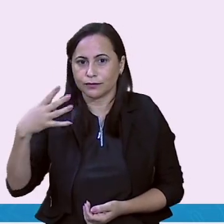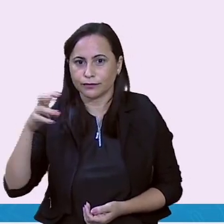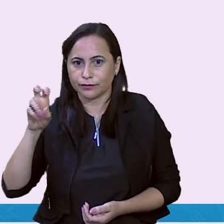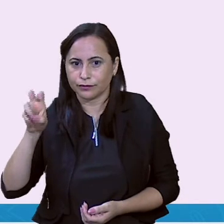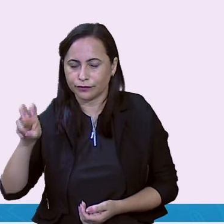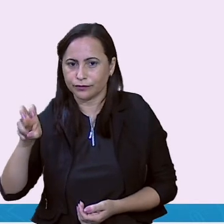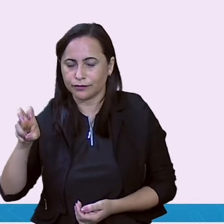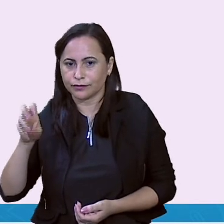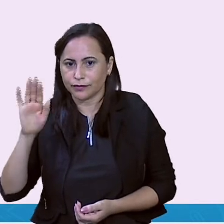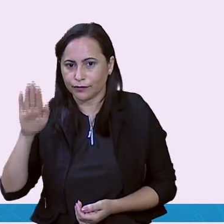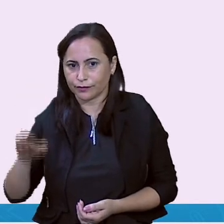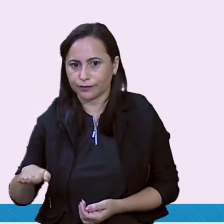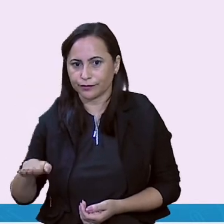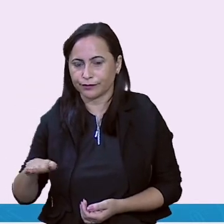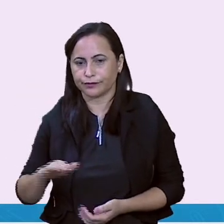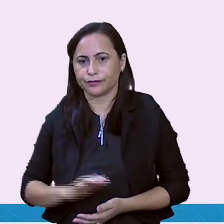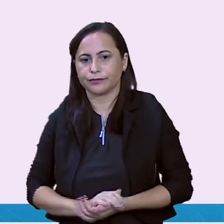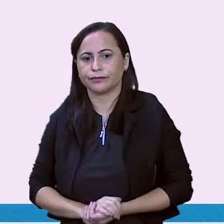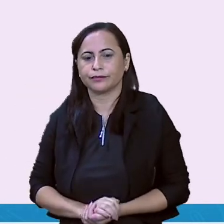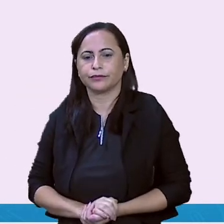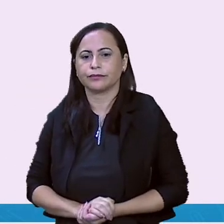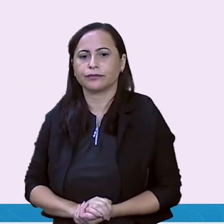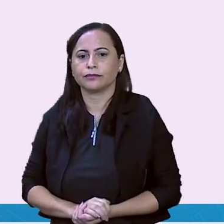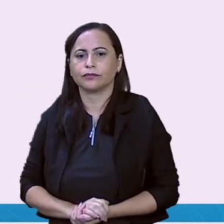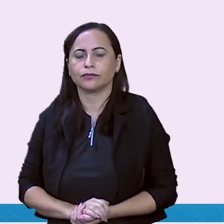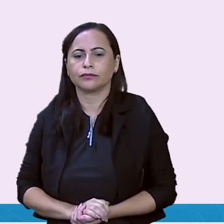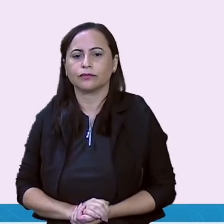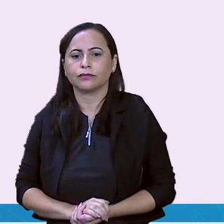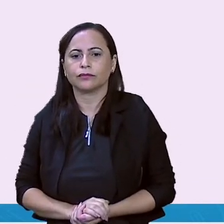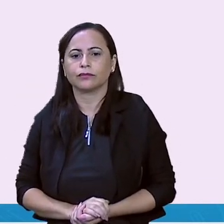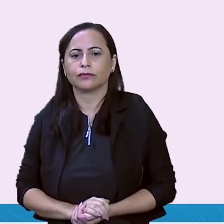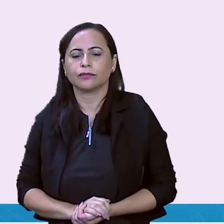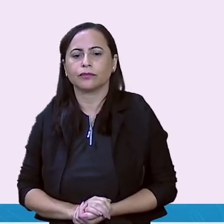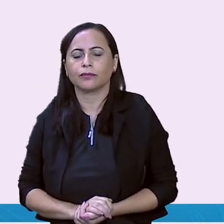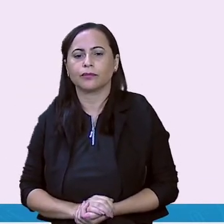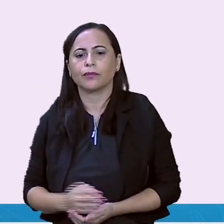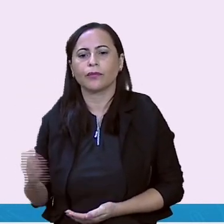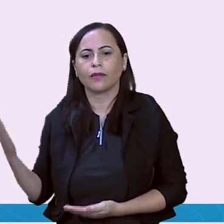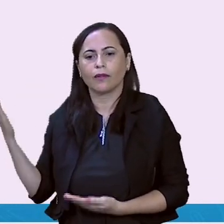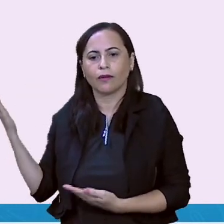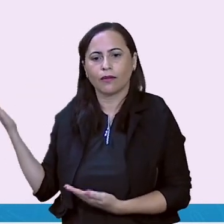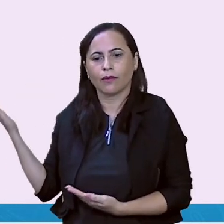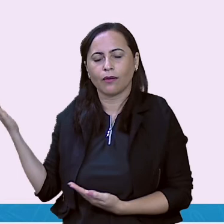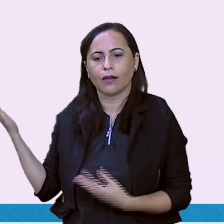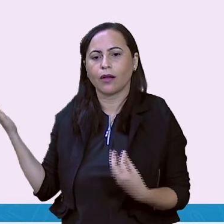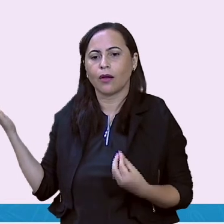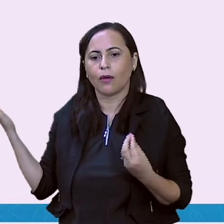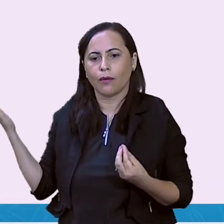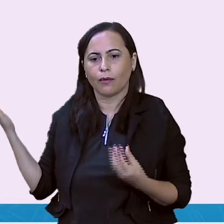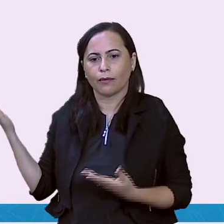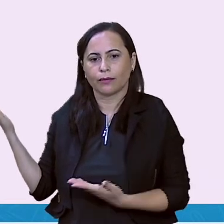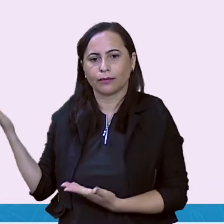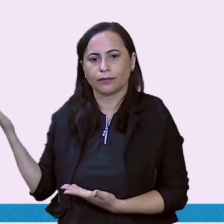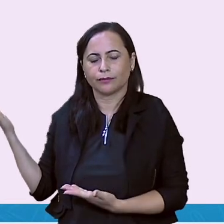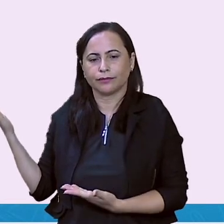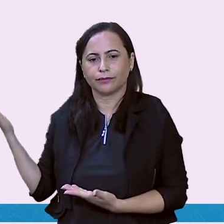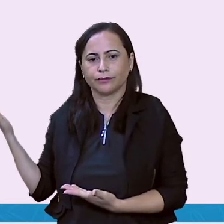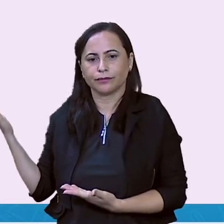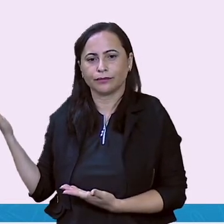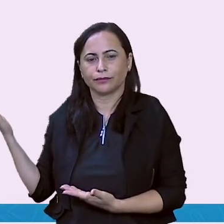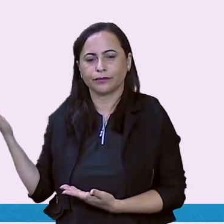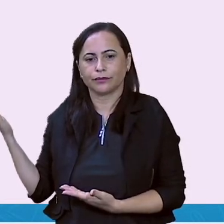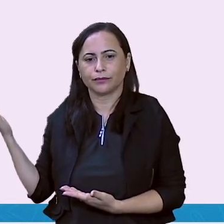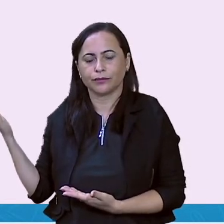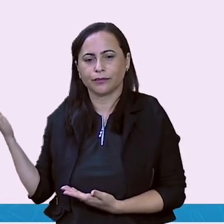pós-meio-dia. Então, como é que vai ficar o ponteiro? O pequeno no 2, 45 nós já aprendemos na